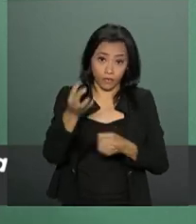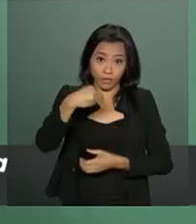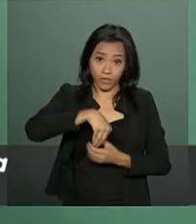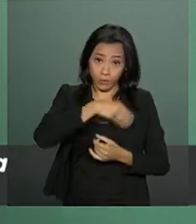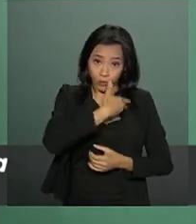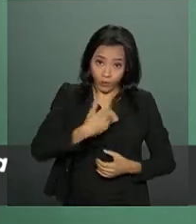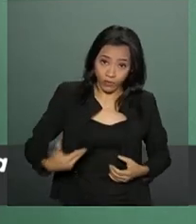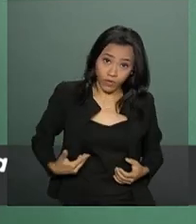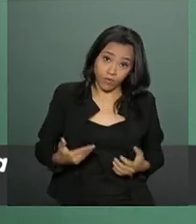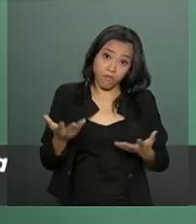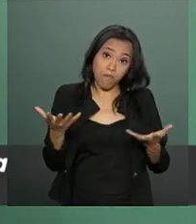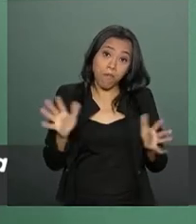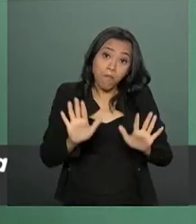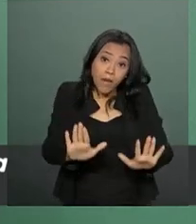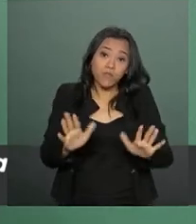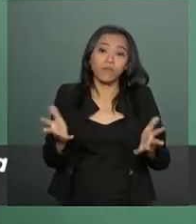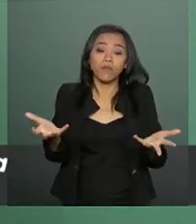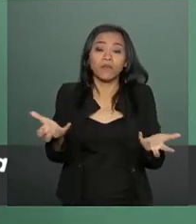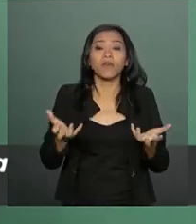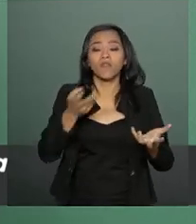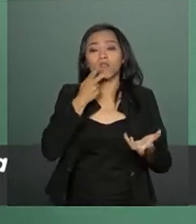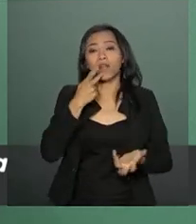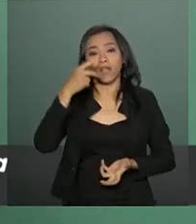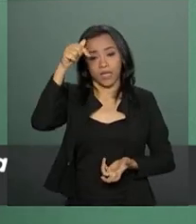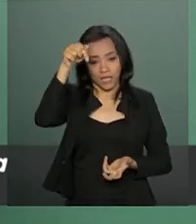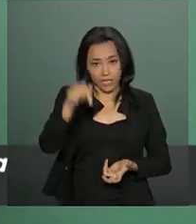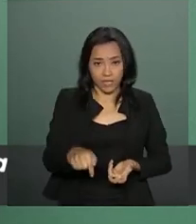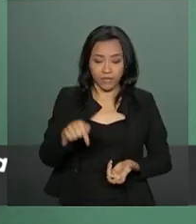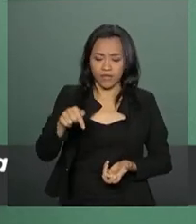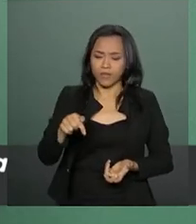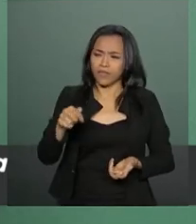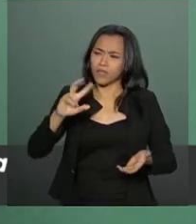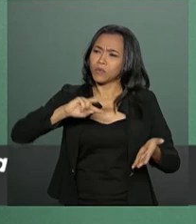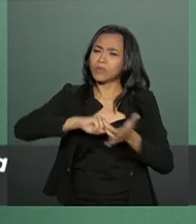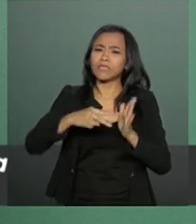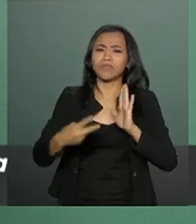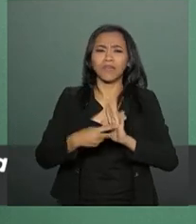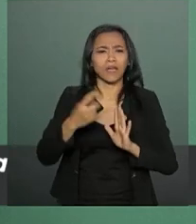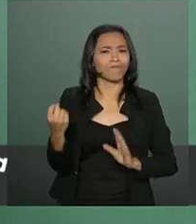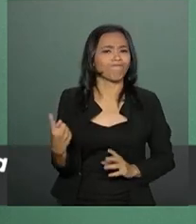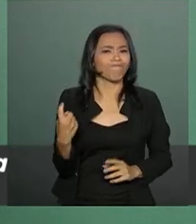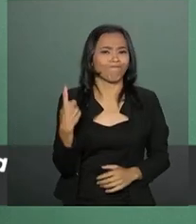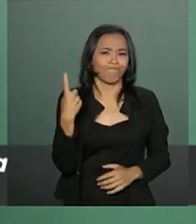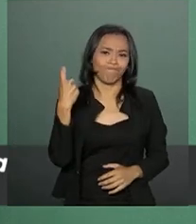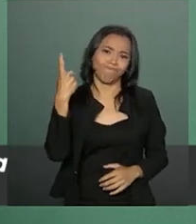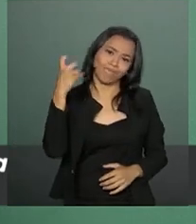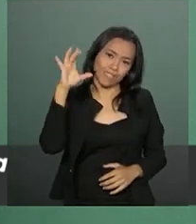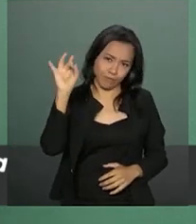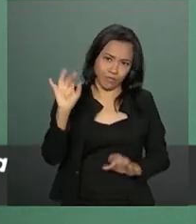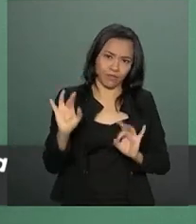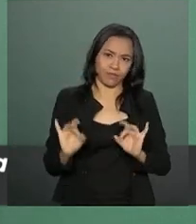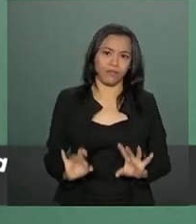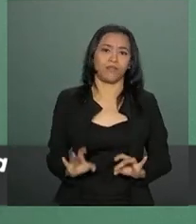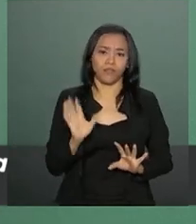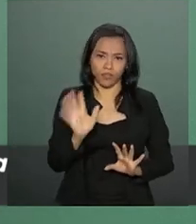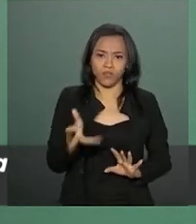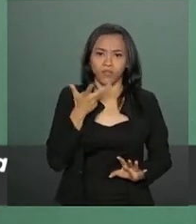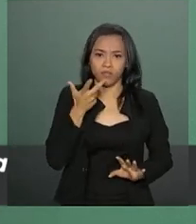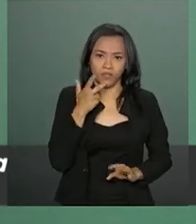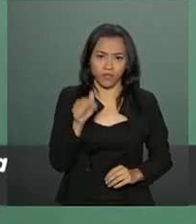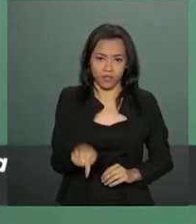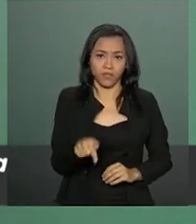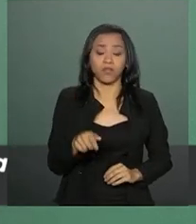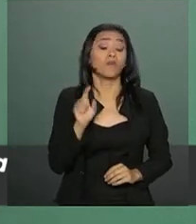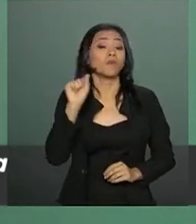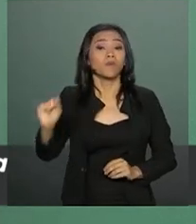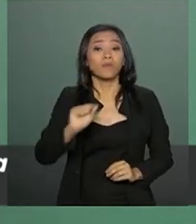solenidade é tem uma simbologia especial é aquela que inaugural mente eu mencionei a idéia de